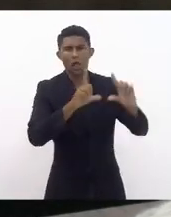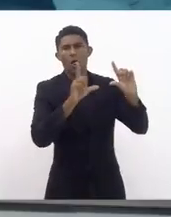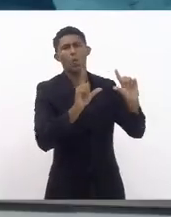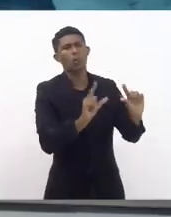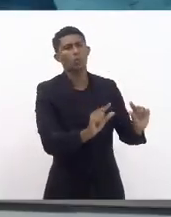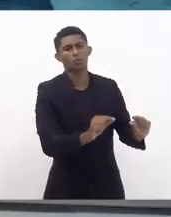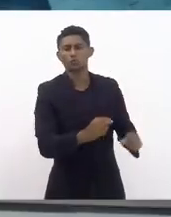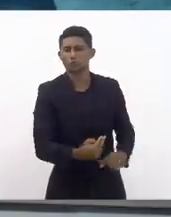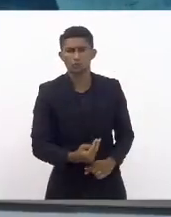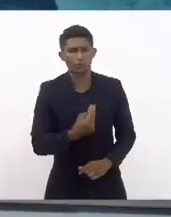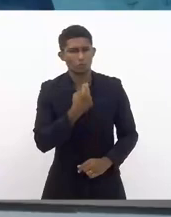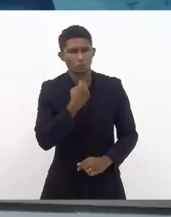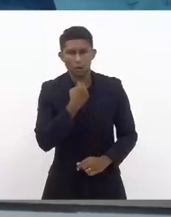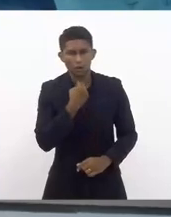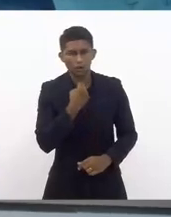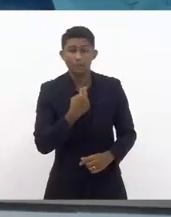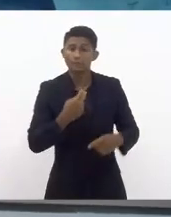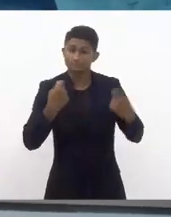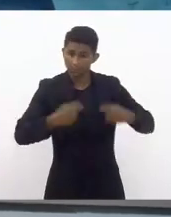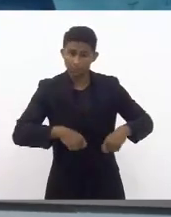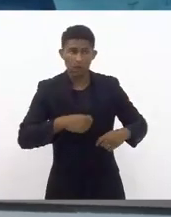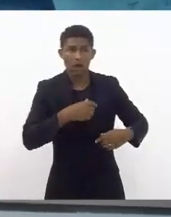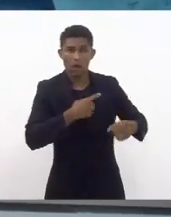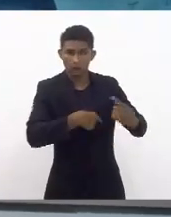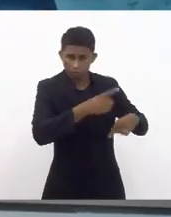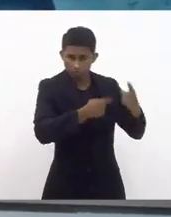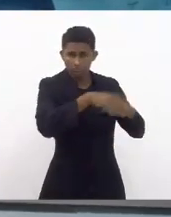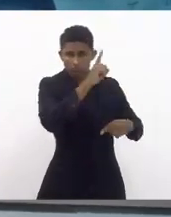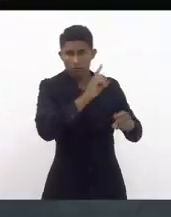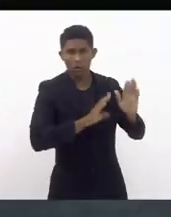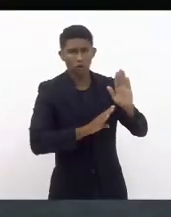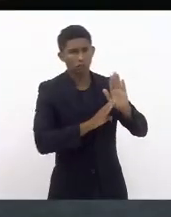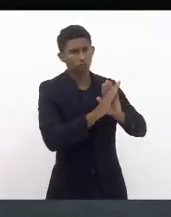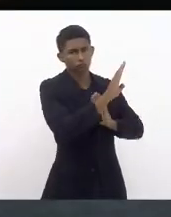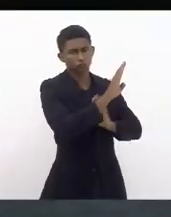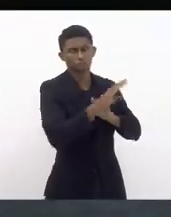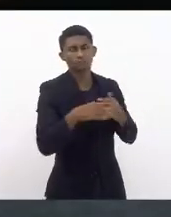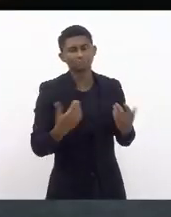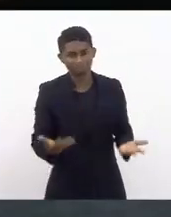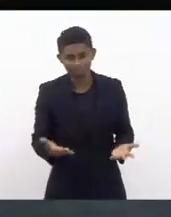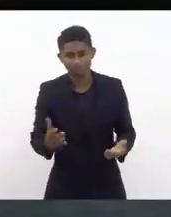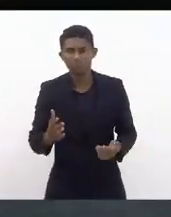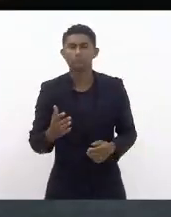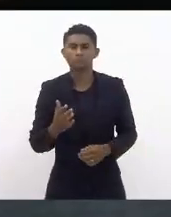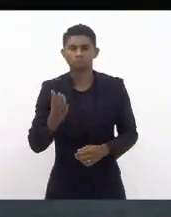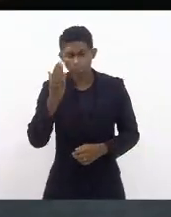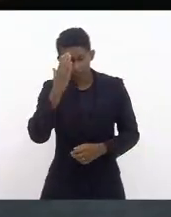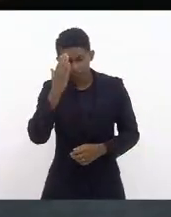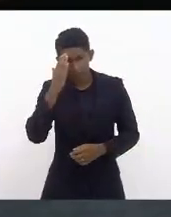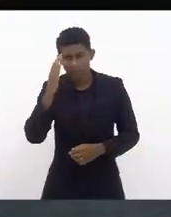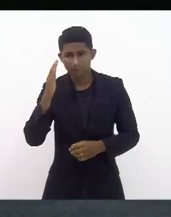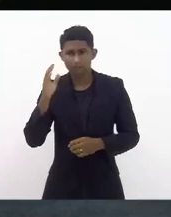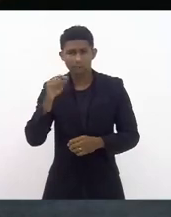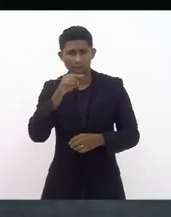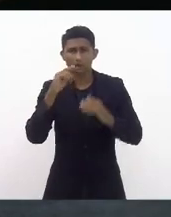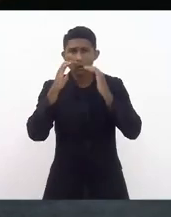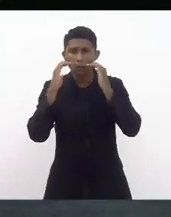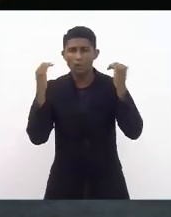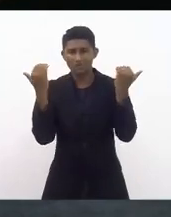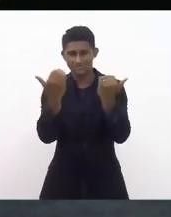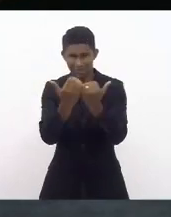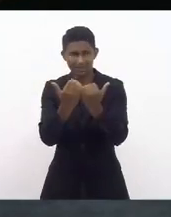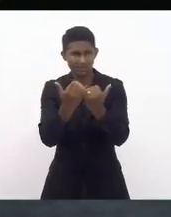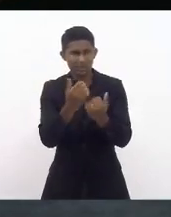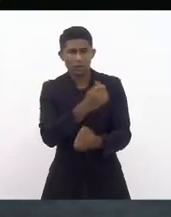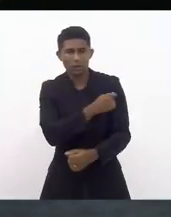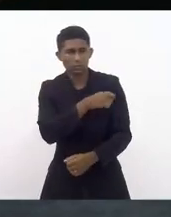só pode crescer. Então, entendendo toda a mobilização da comunidade universitária da